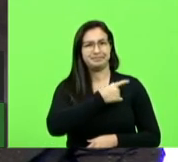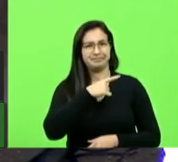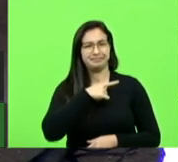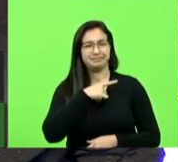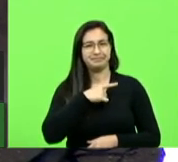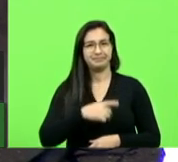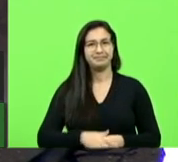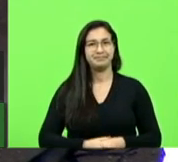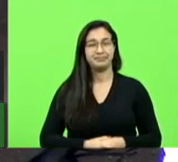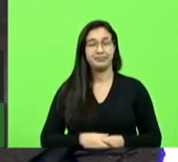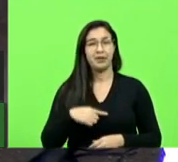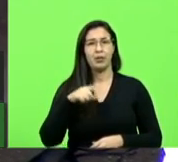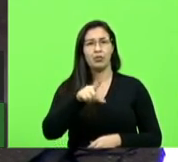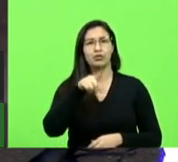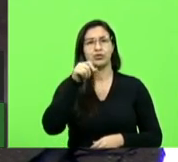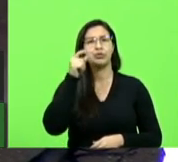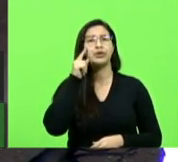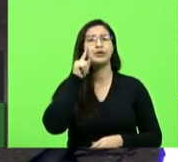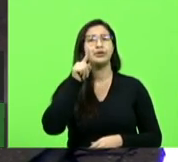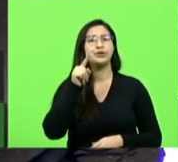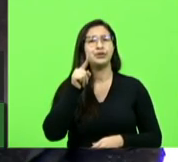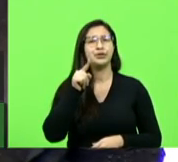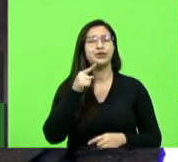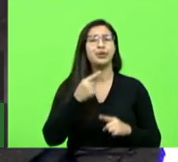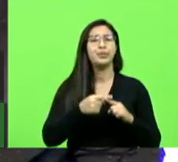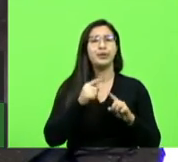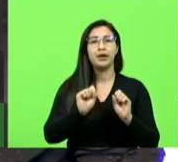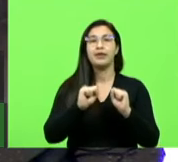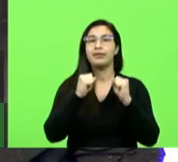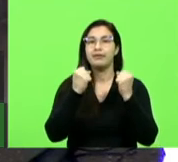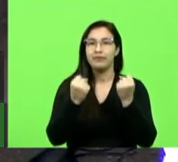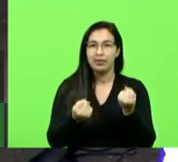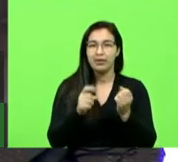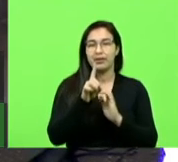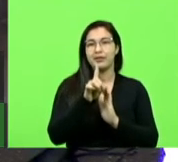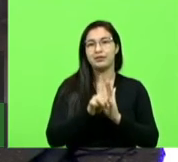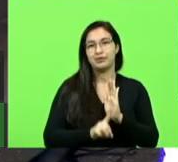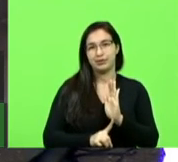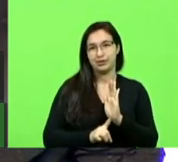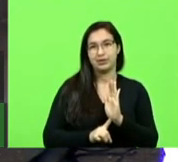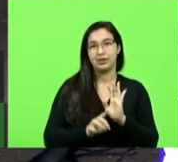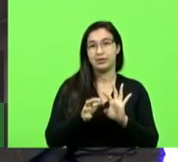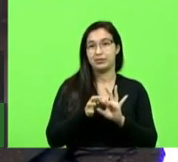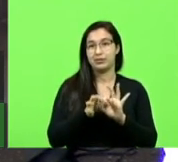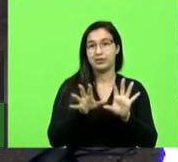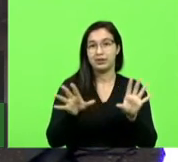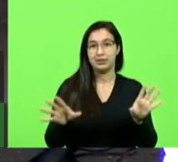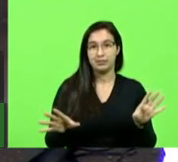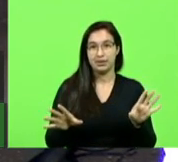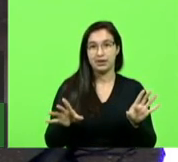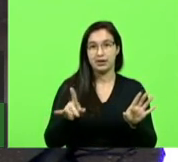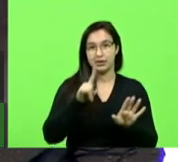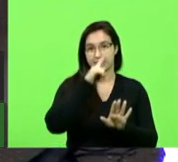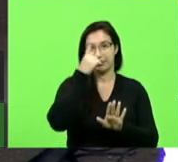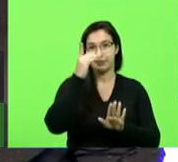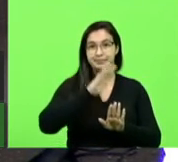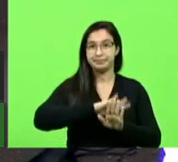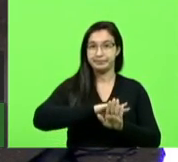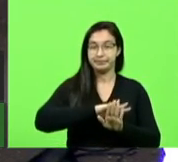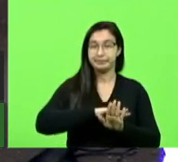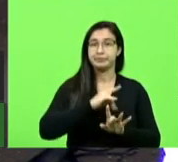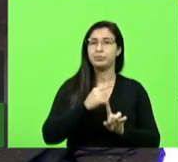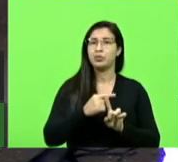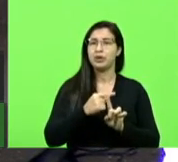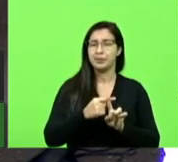eu escolhi essa data justamente ali para nós defendermos esse direito da liberdade de ideologia, até porque eu